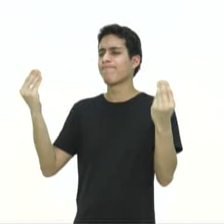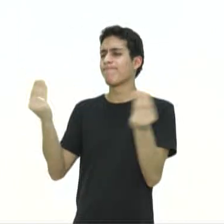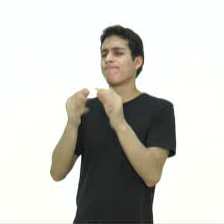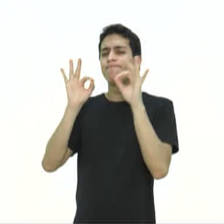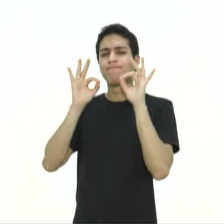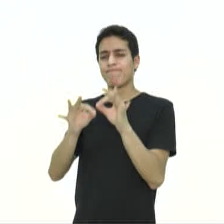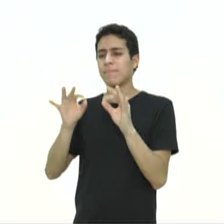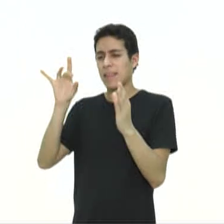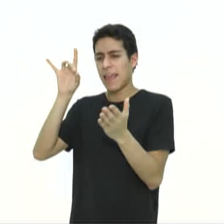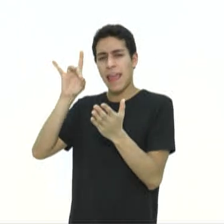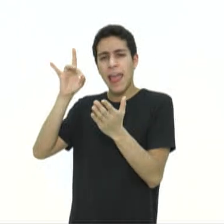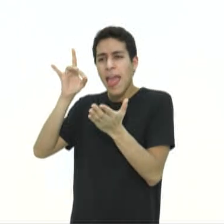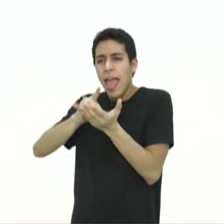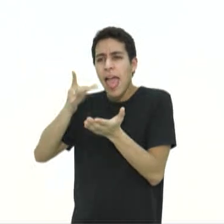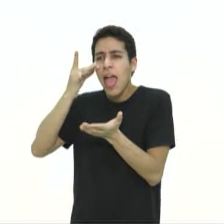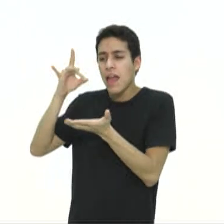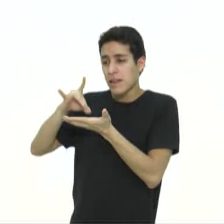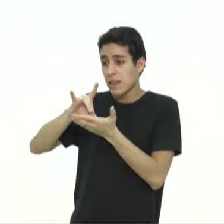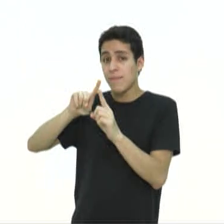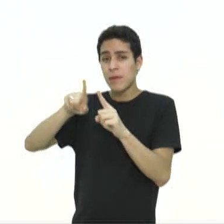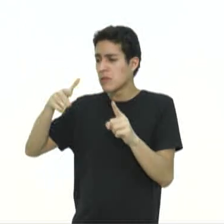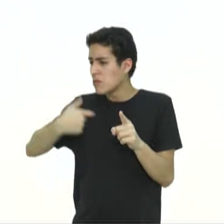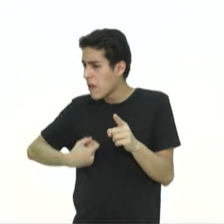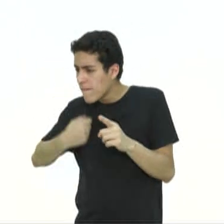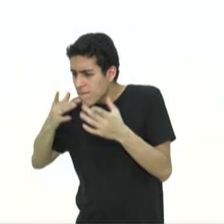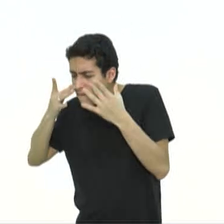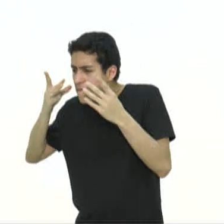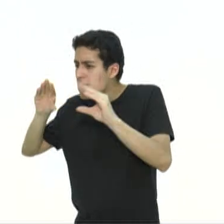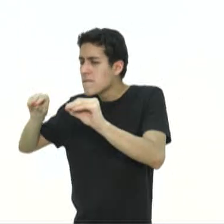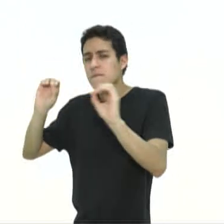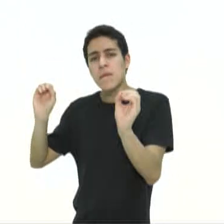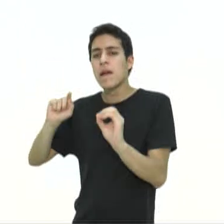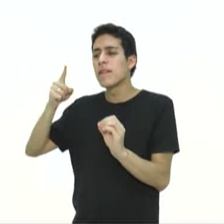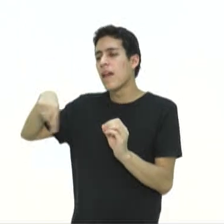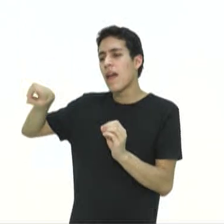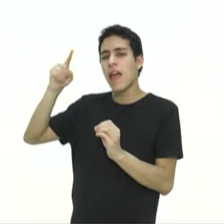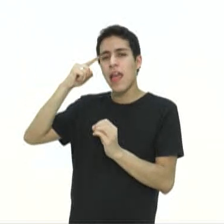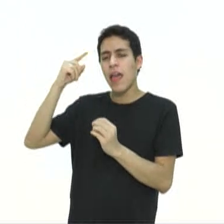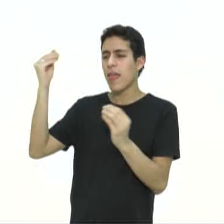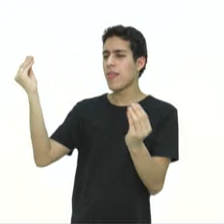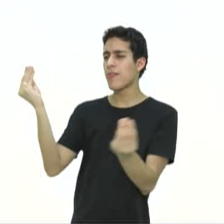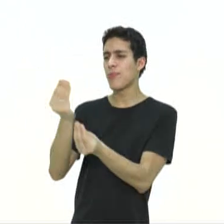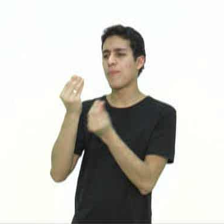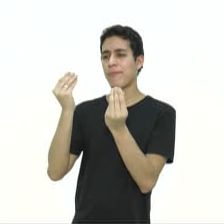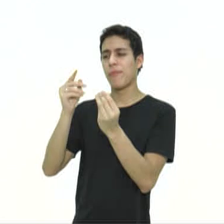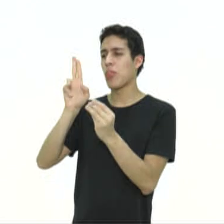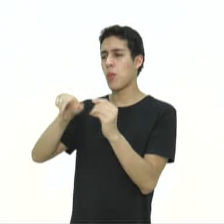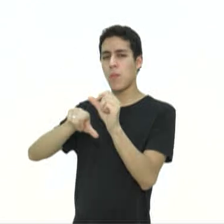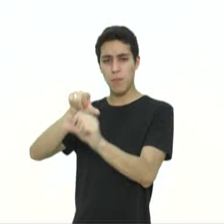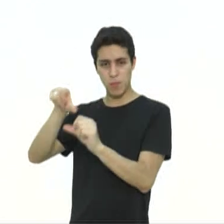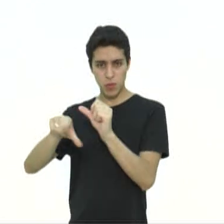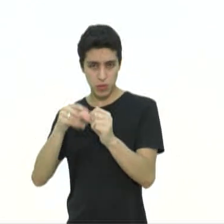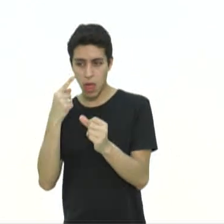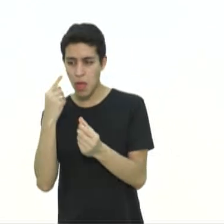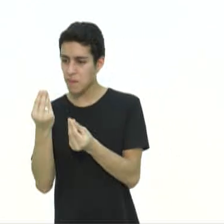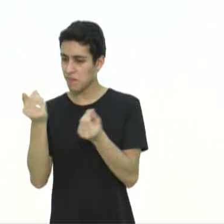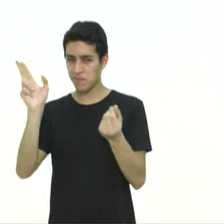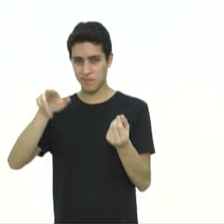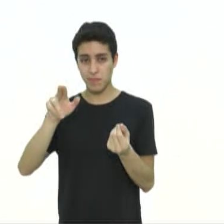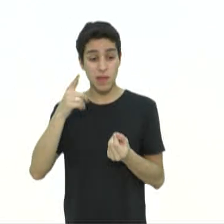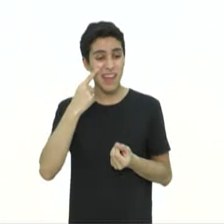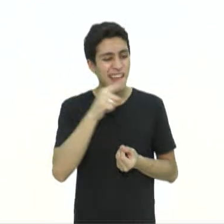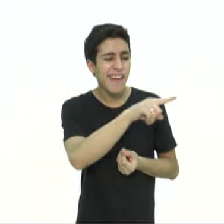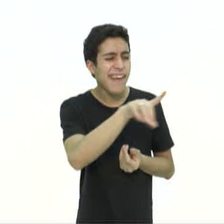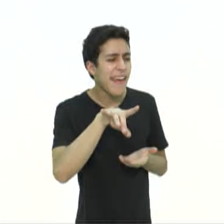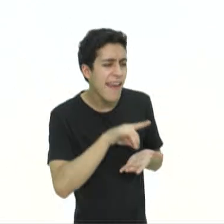realidade, mesmo não possuindo existência física, essas formas são substanciais e imutáveis. O mundo material que